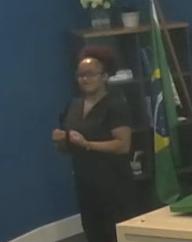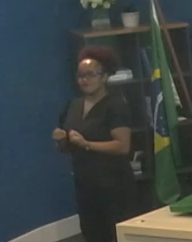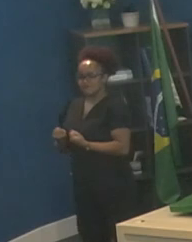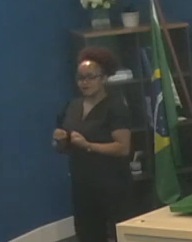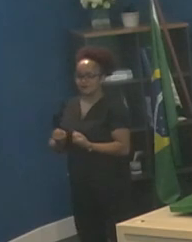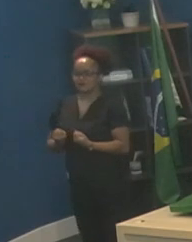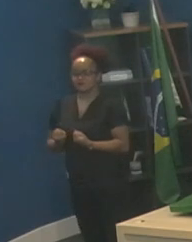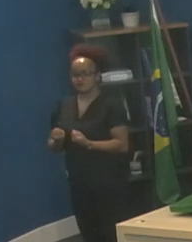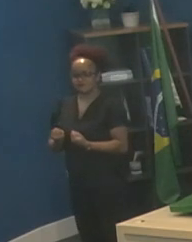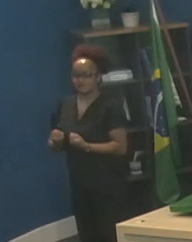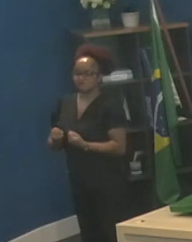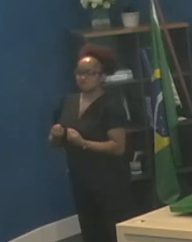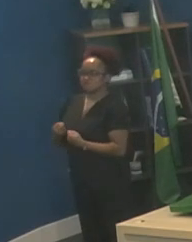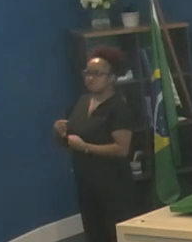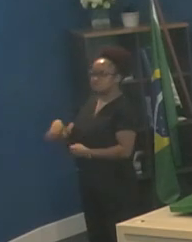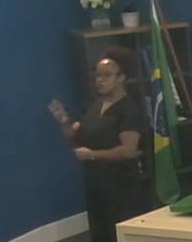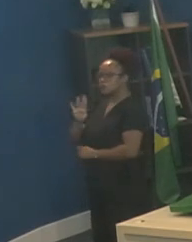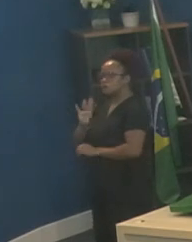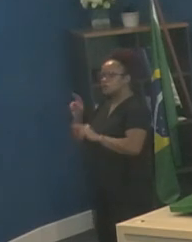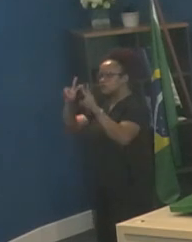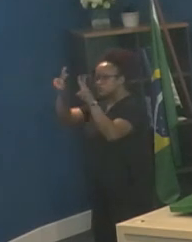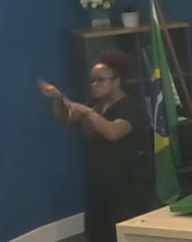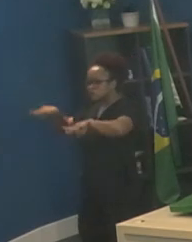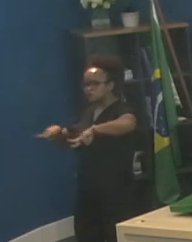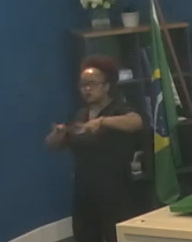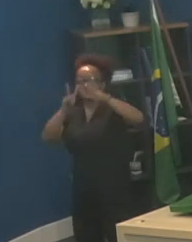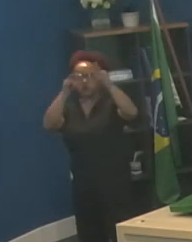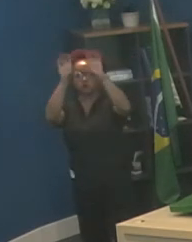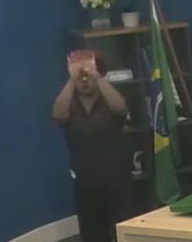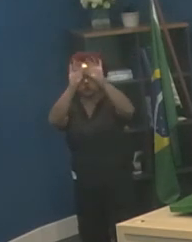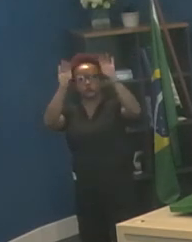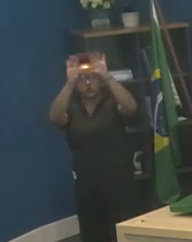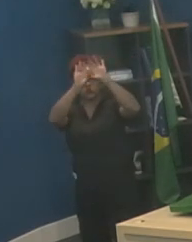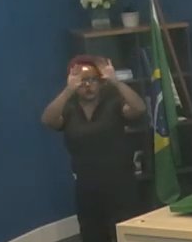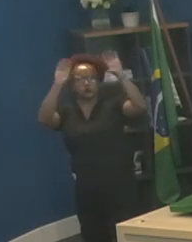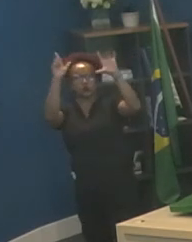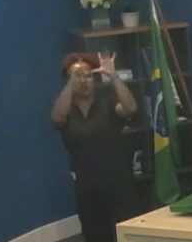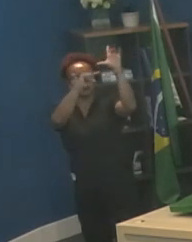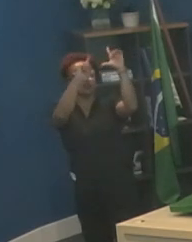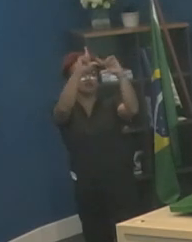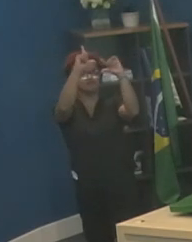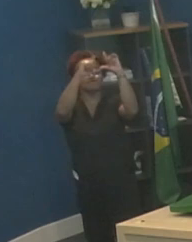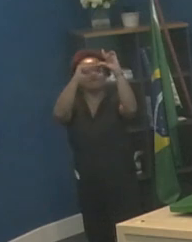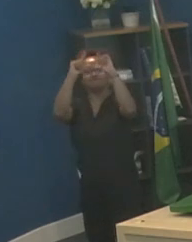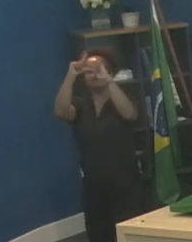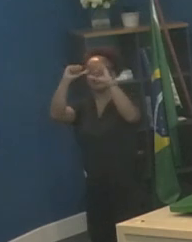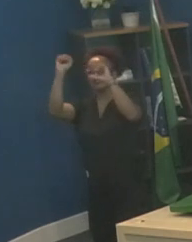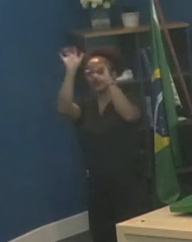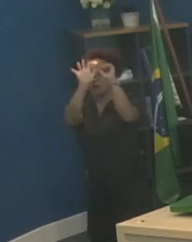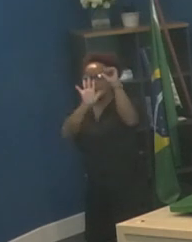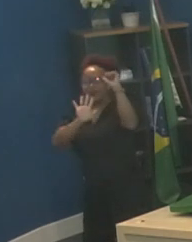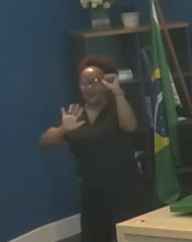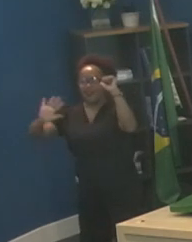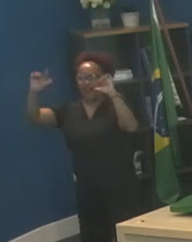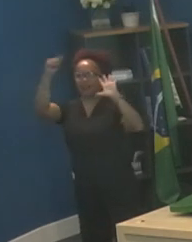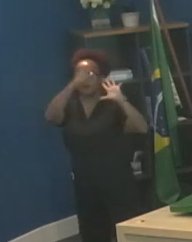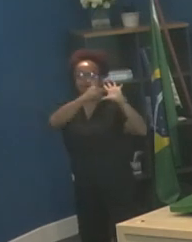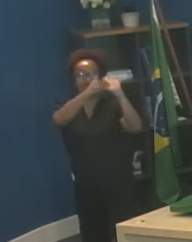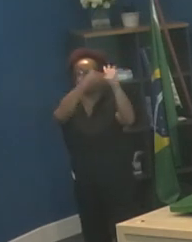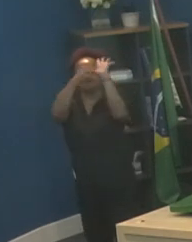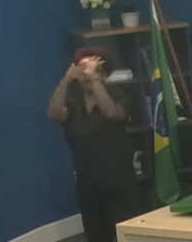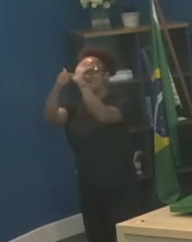desce. Se em teu formoso céu risonho e límpido